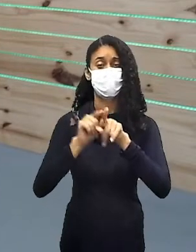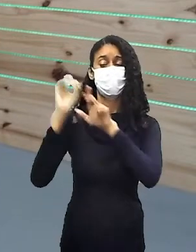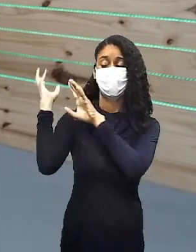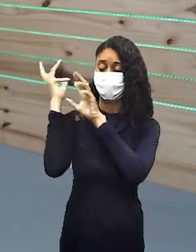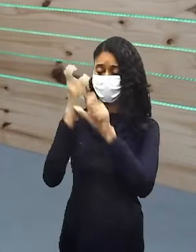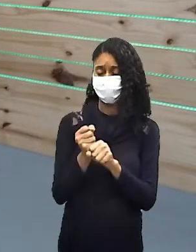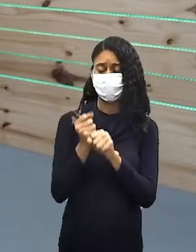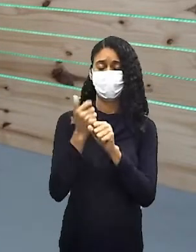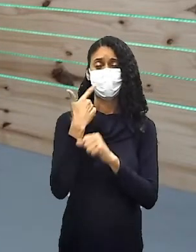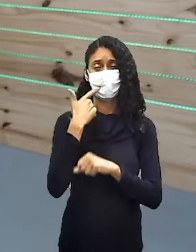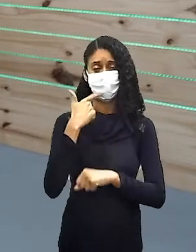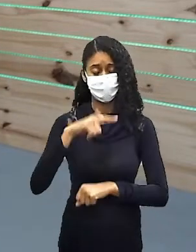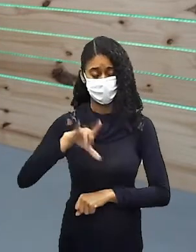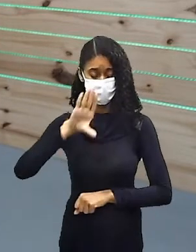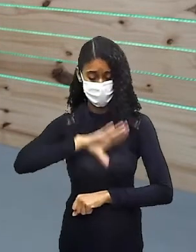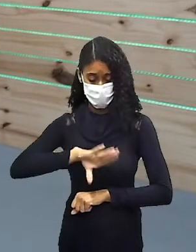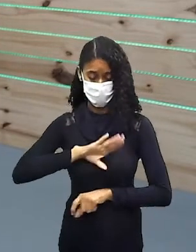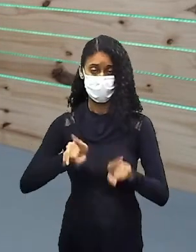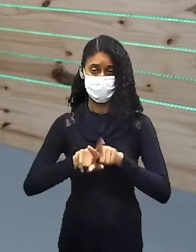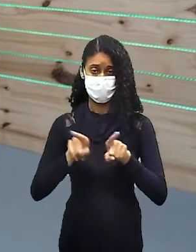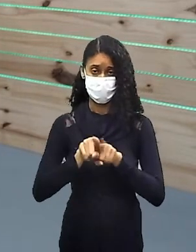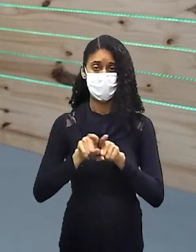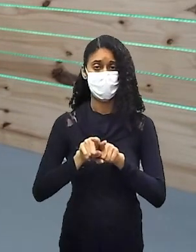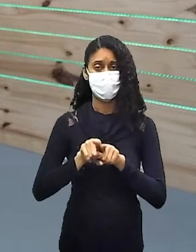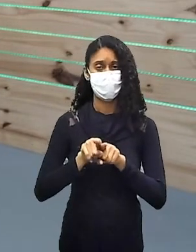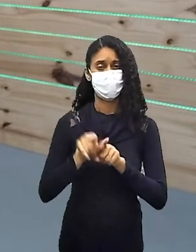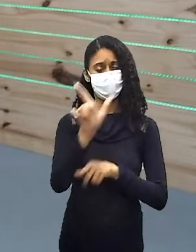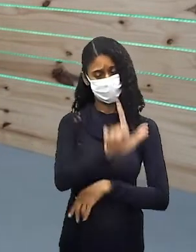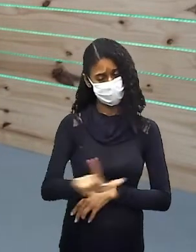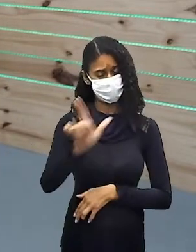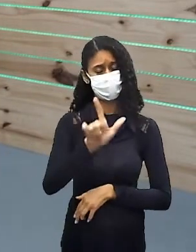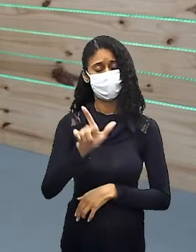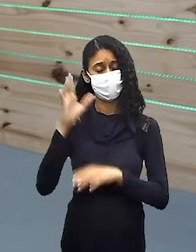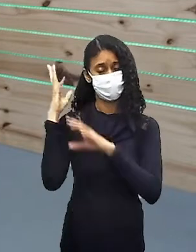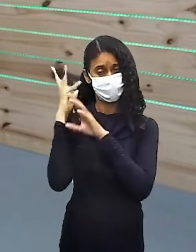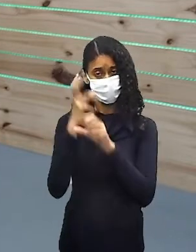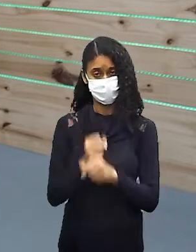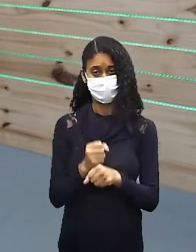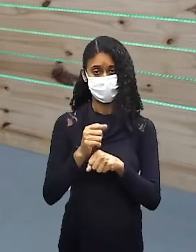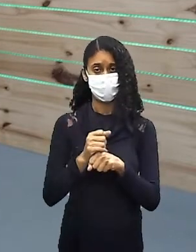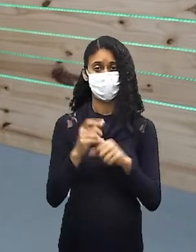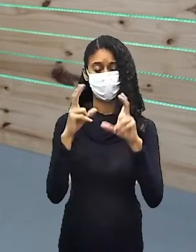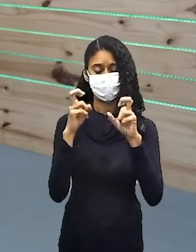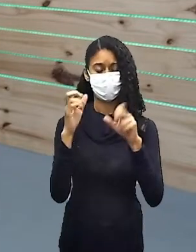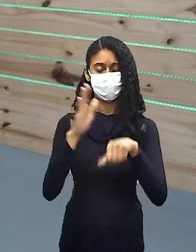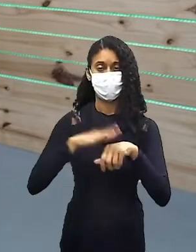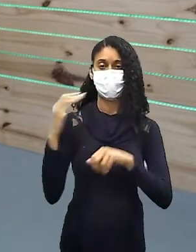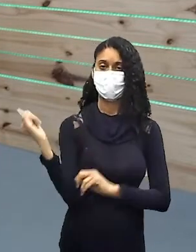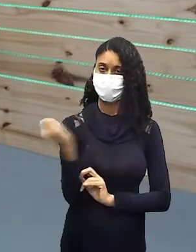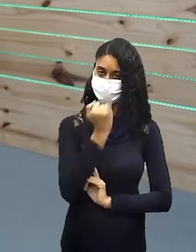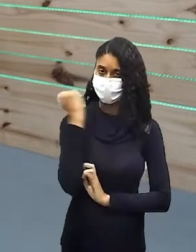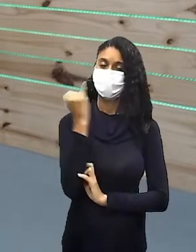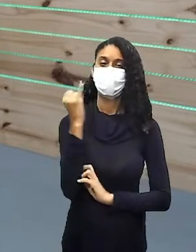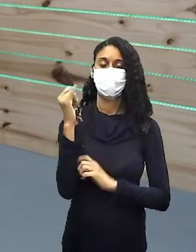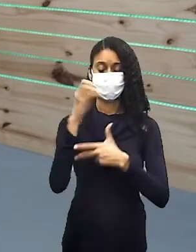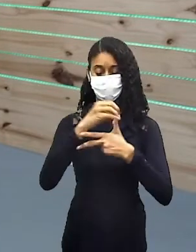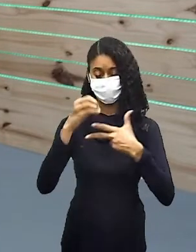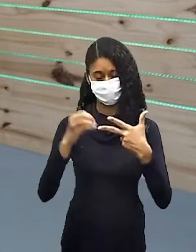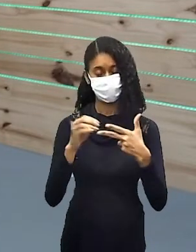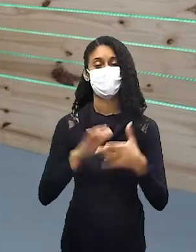revisando literatura, estamos revisando os assuntos mais importantes para o Enem, tá? Literatura tem uma grande